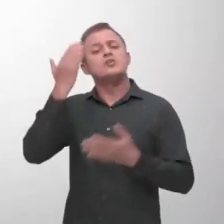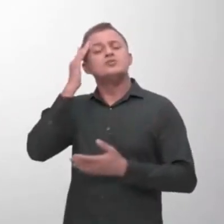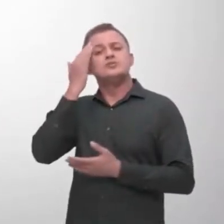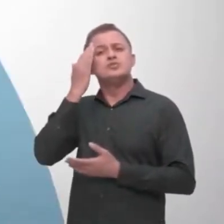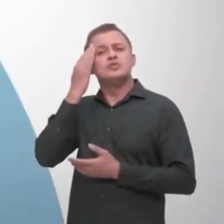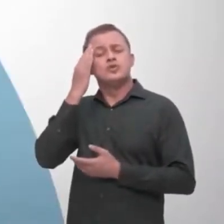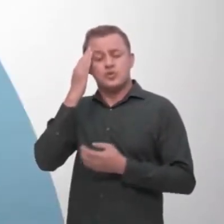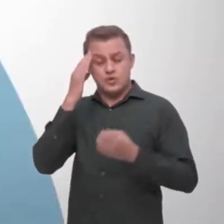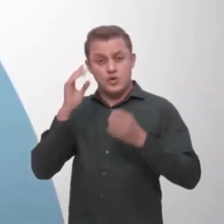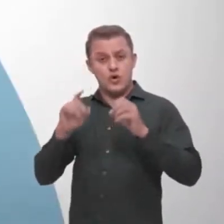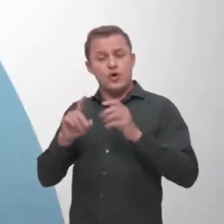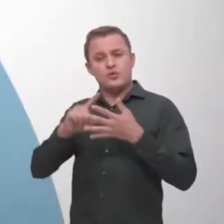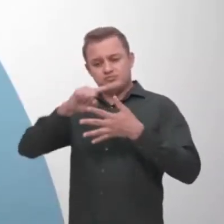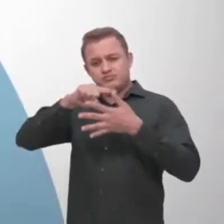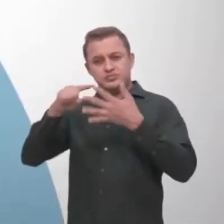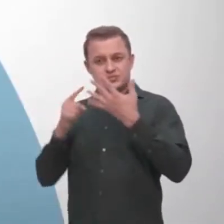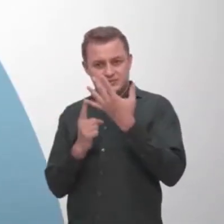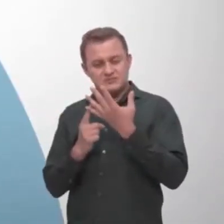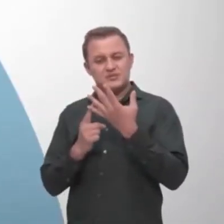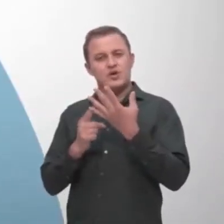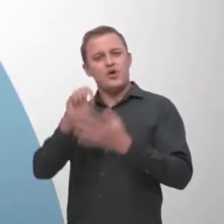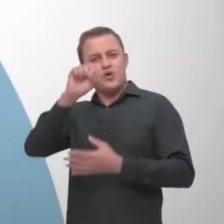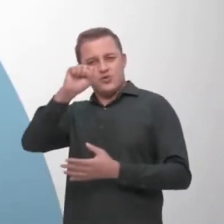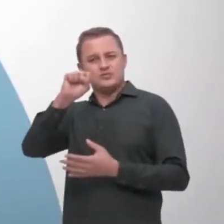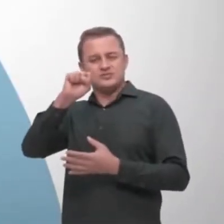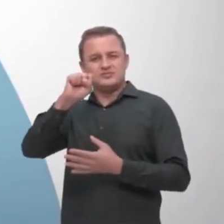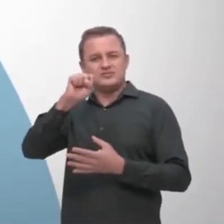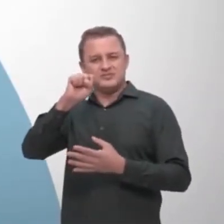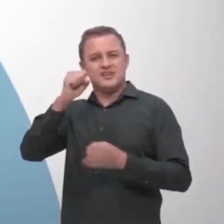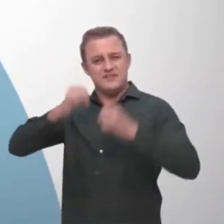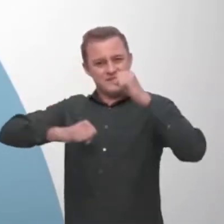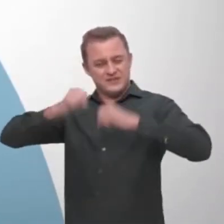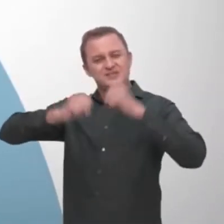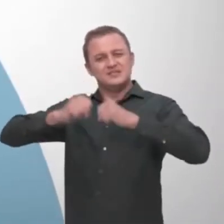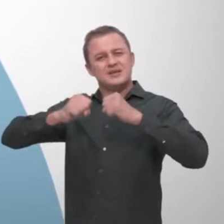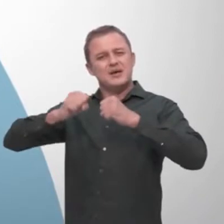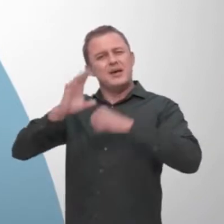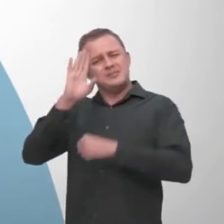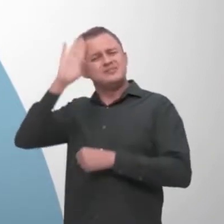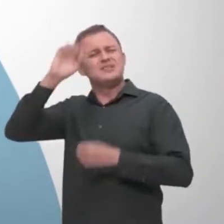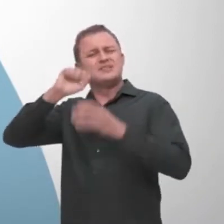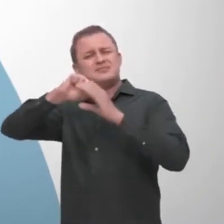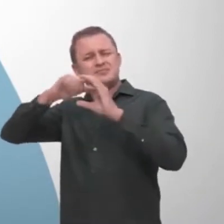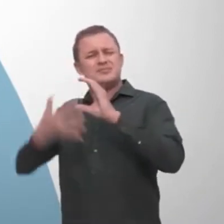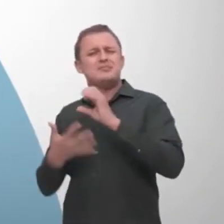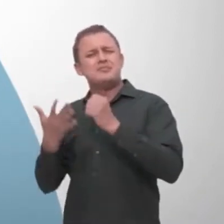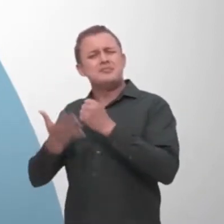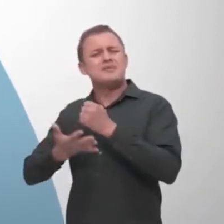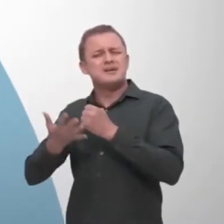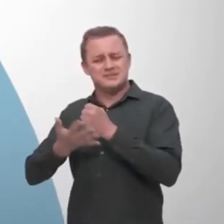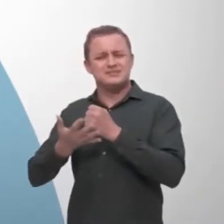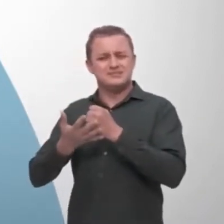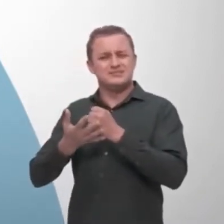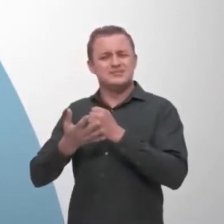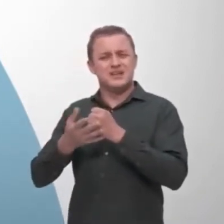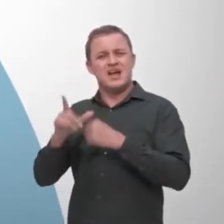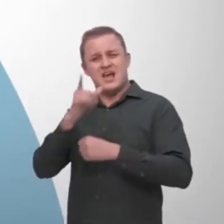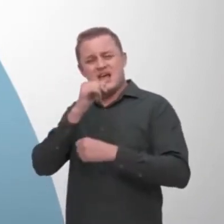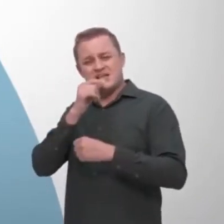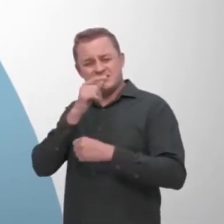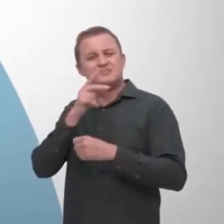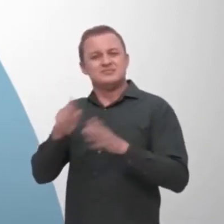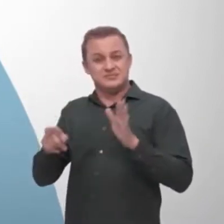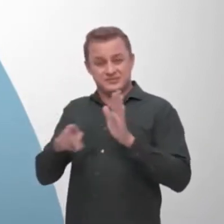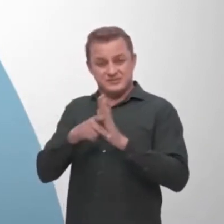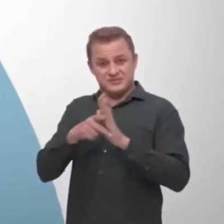vamos entender os 8 princípios da hidráulica. Estes princípios são características básicas dos fluidos